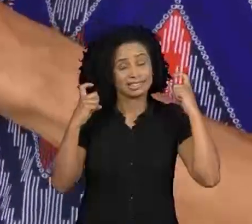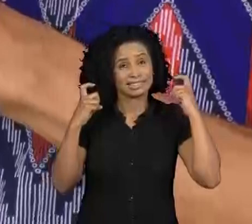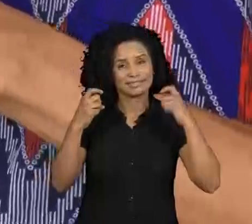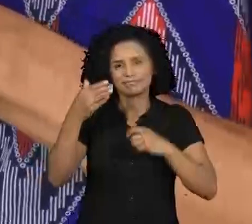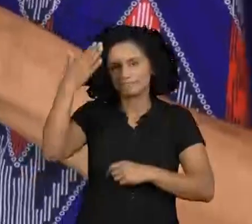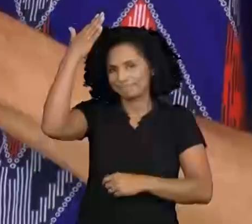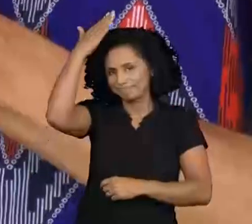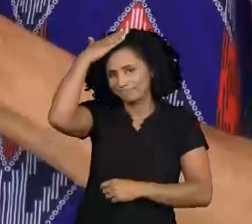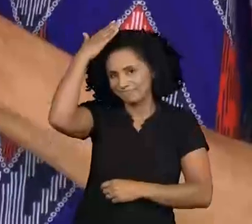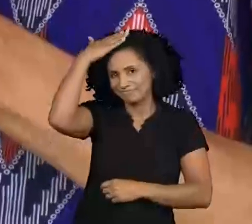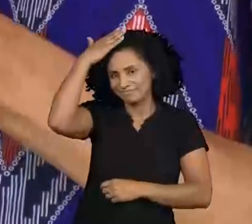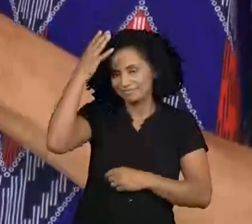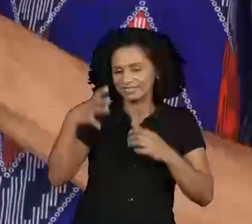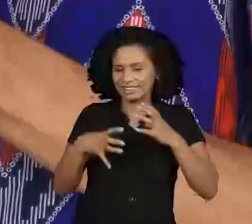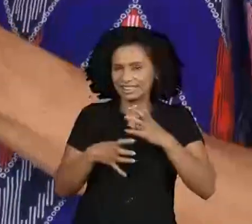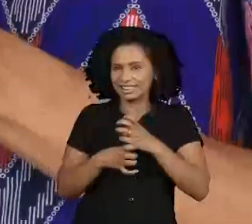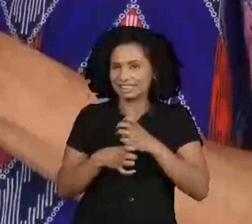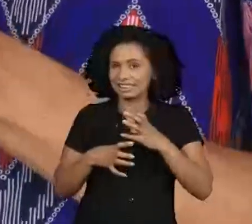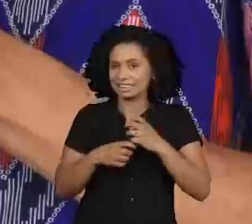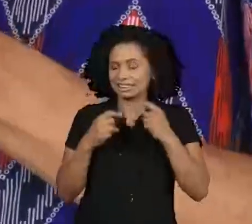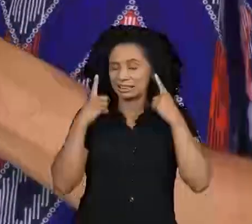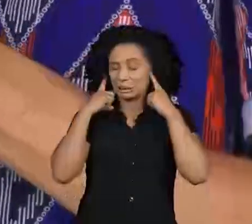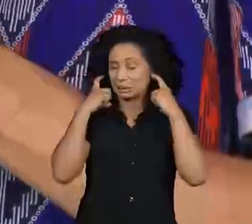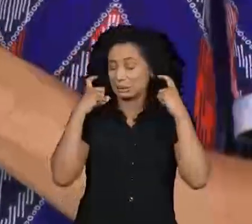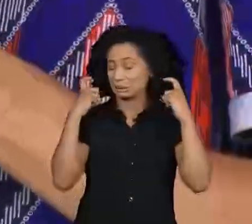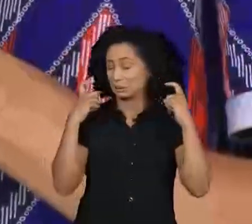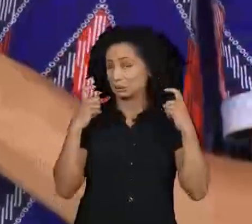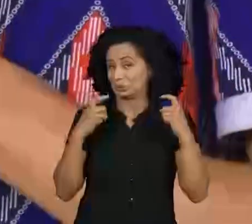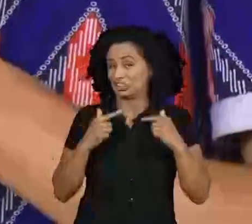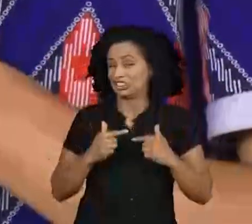Um barulhinho um tanto irritante, não é, Pro?